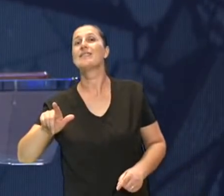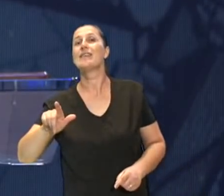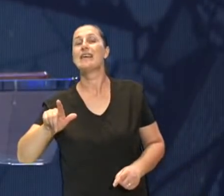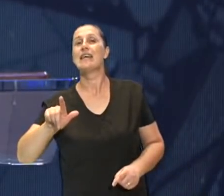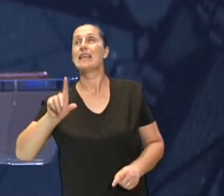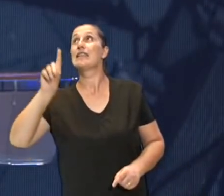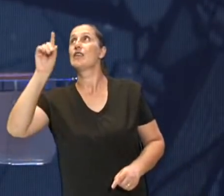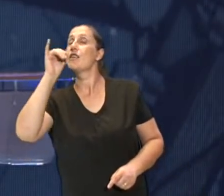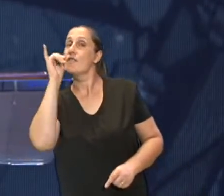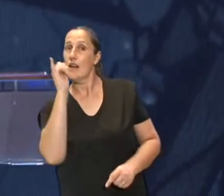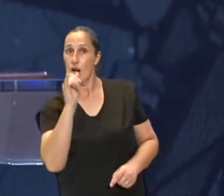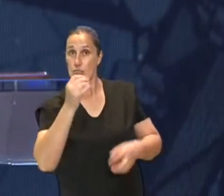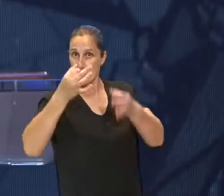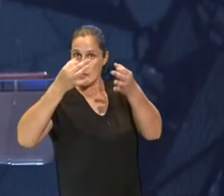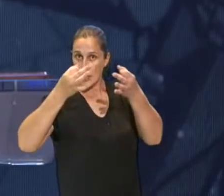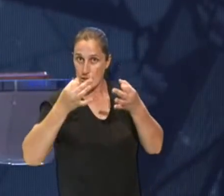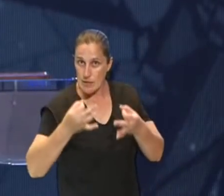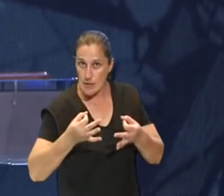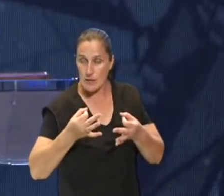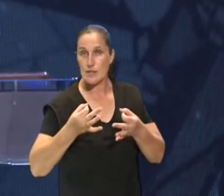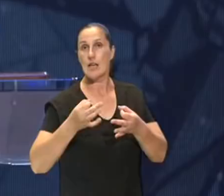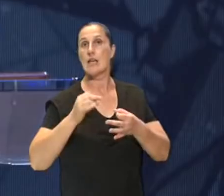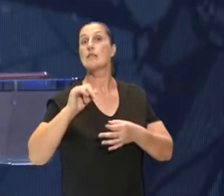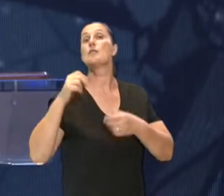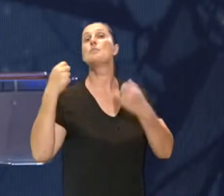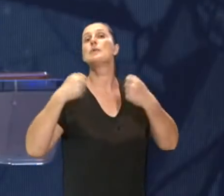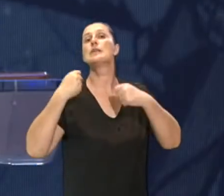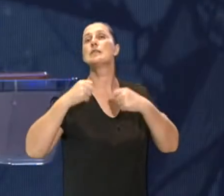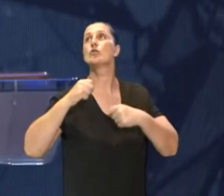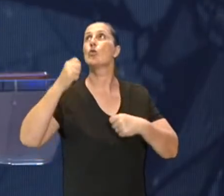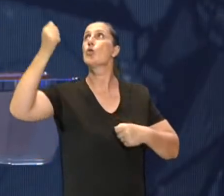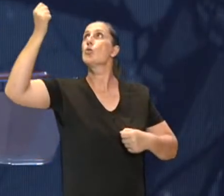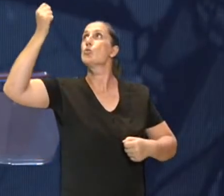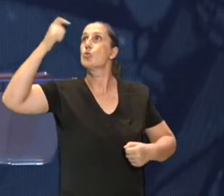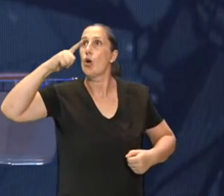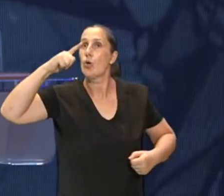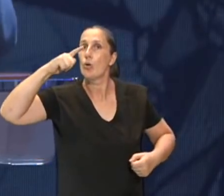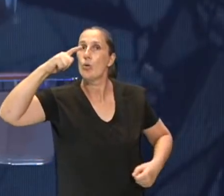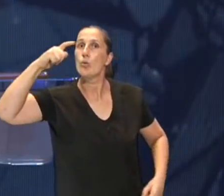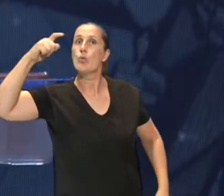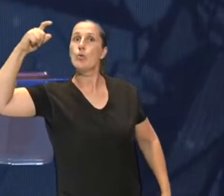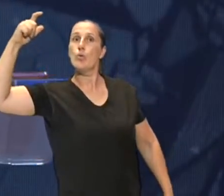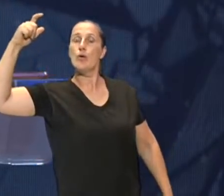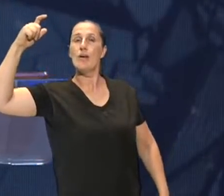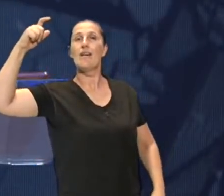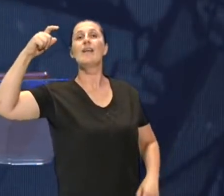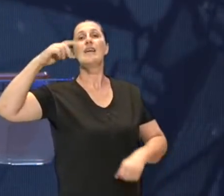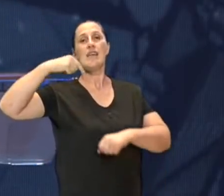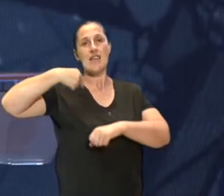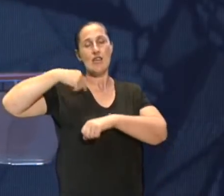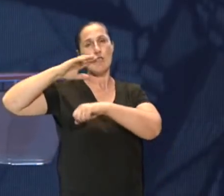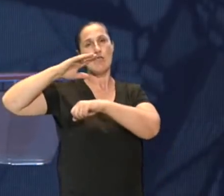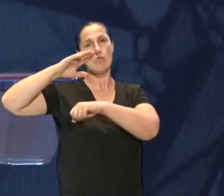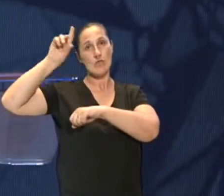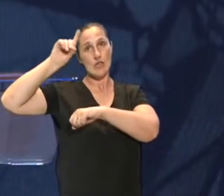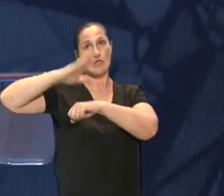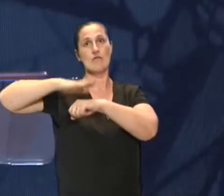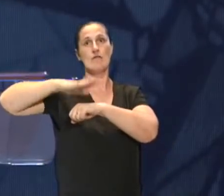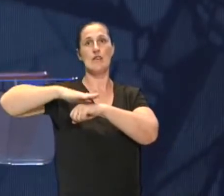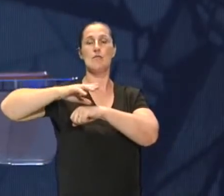for preciso fazer o sol recuar, eu farei, porque a bênção já está